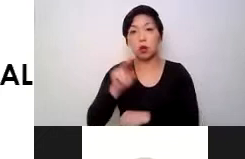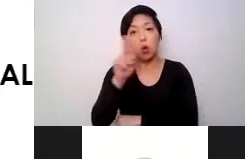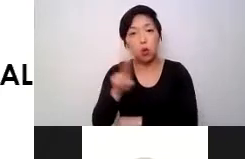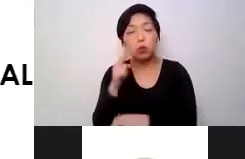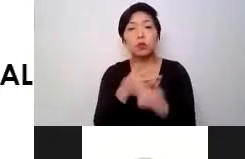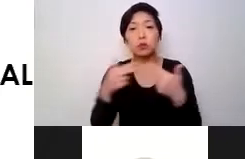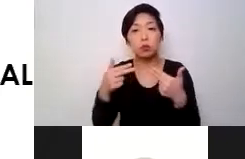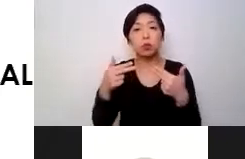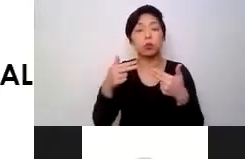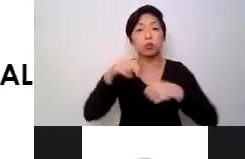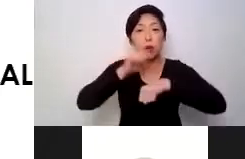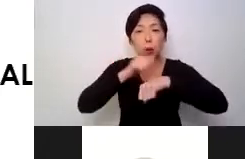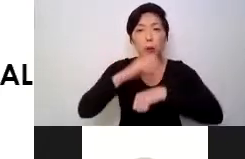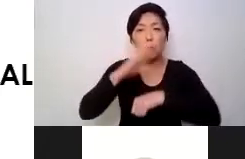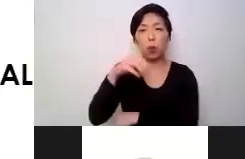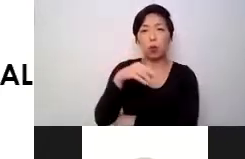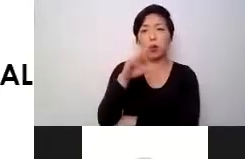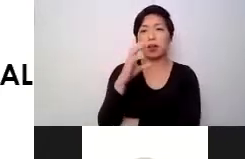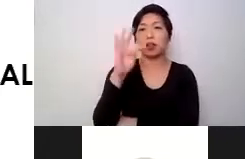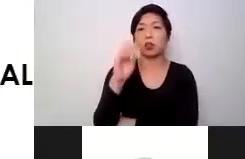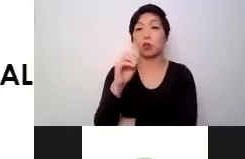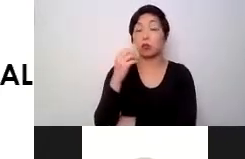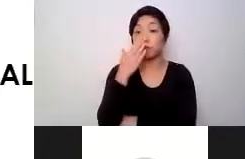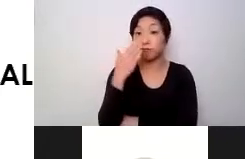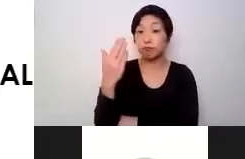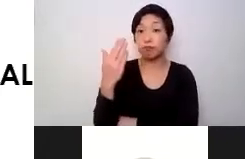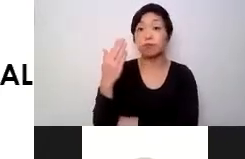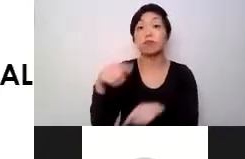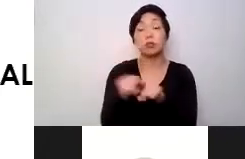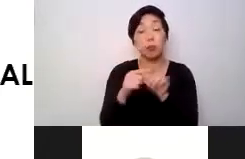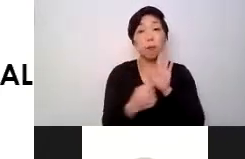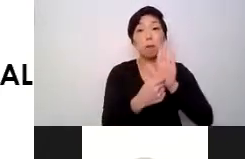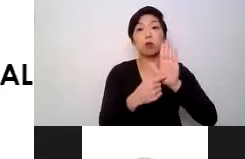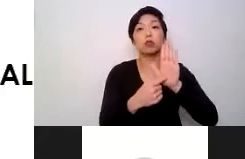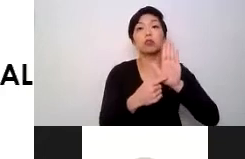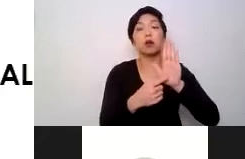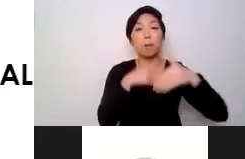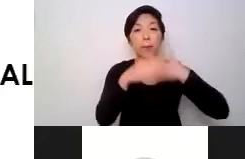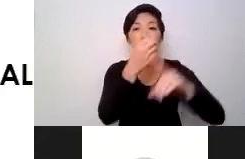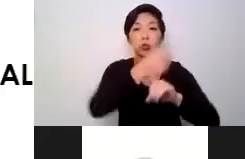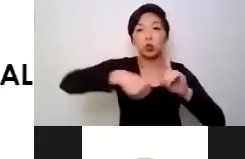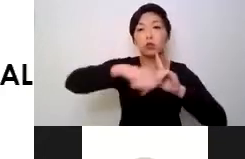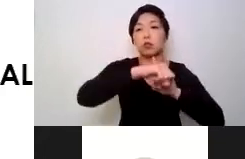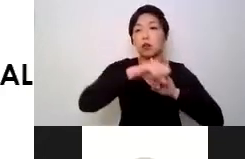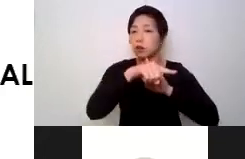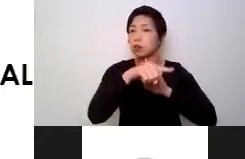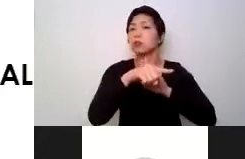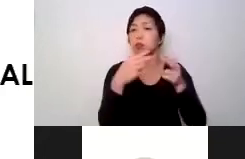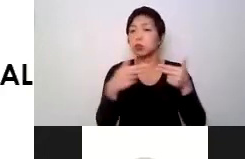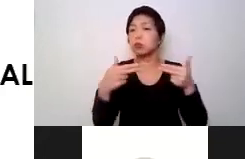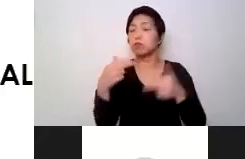aparente e evidencia uma ideologia progressista no campo social que é um aspecto muito importante do